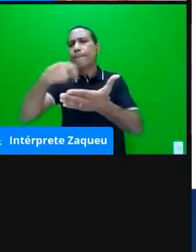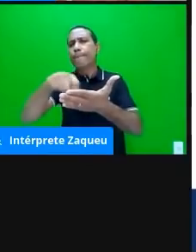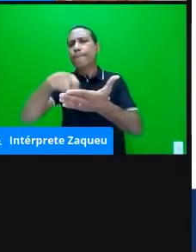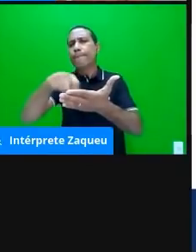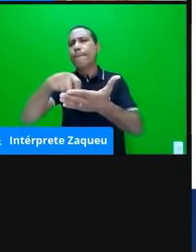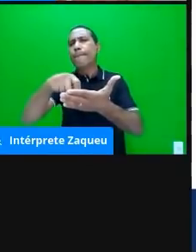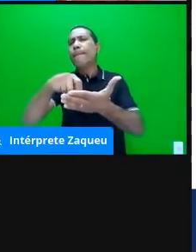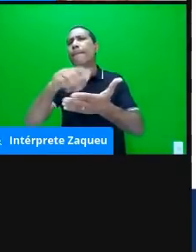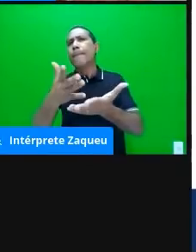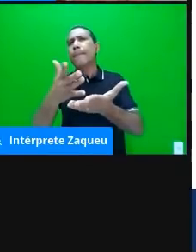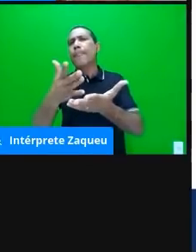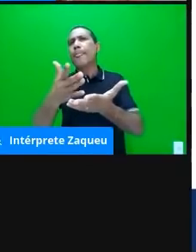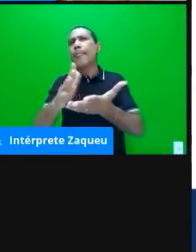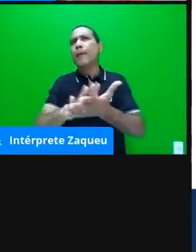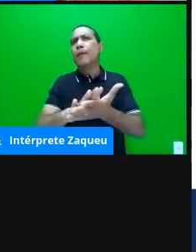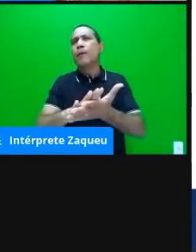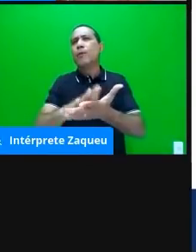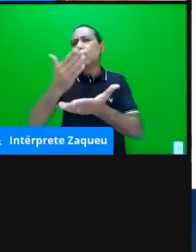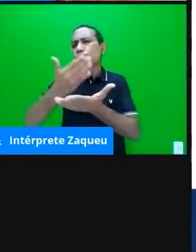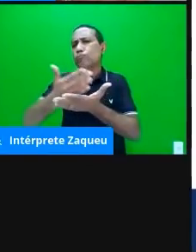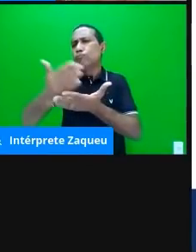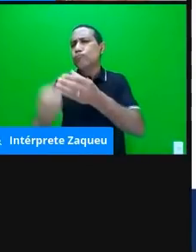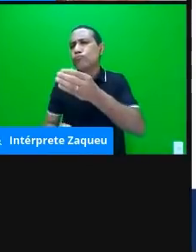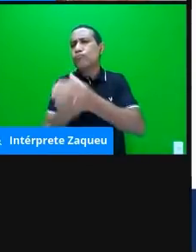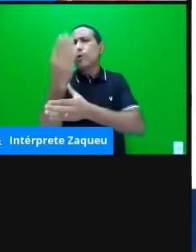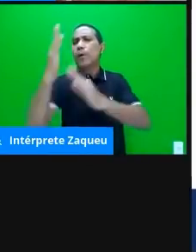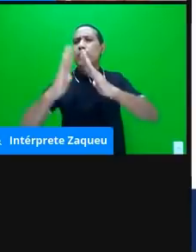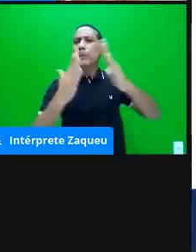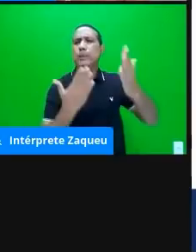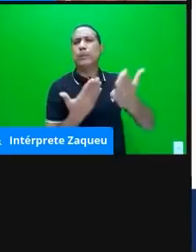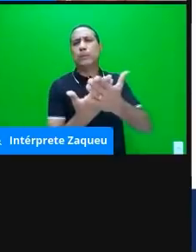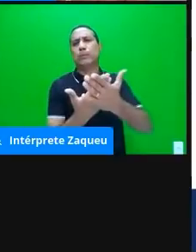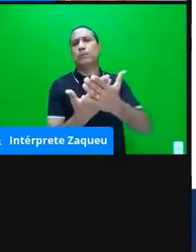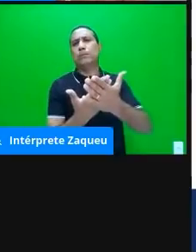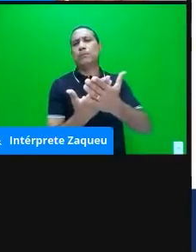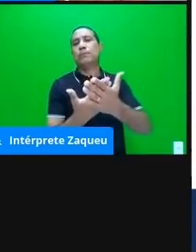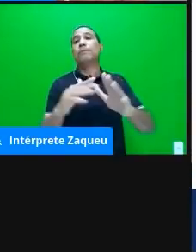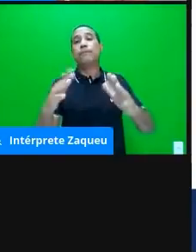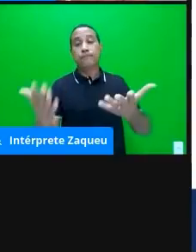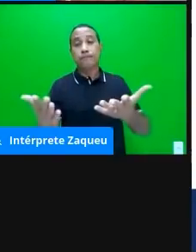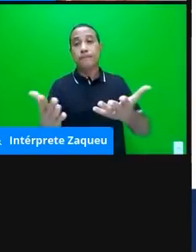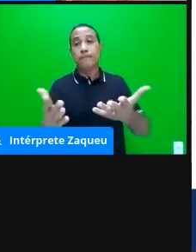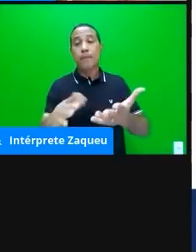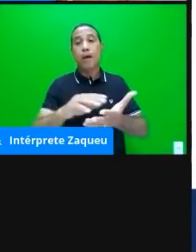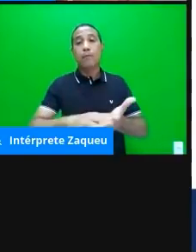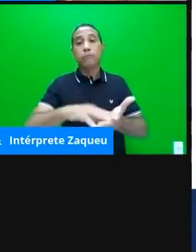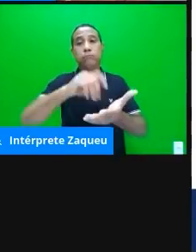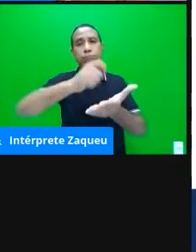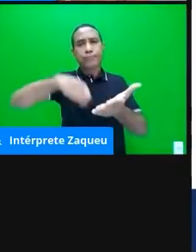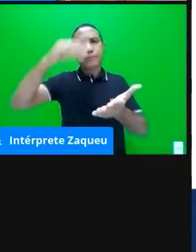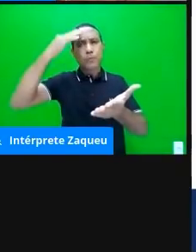concebido dentro das instituições escolares. Deste modo, as autoras apontam que o